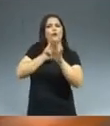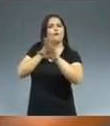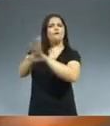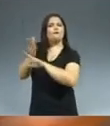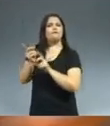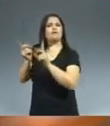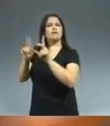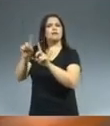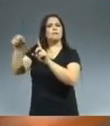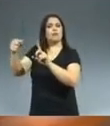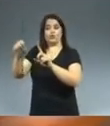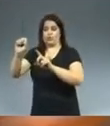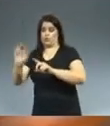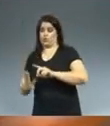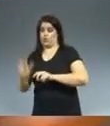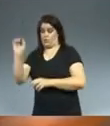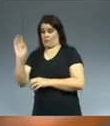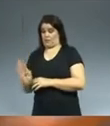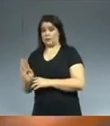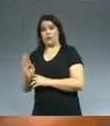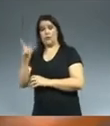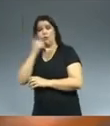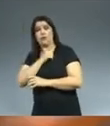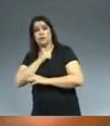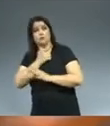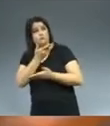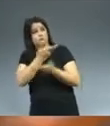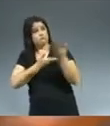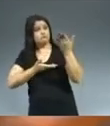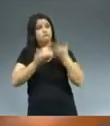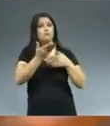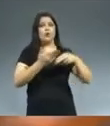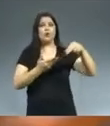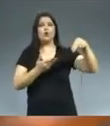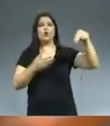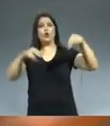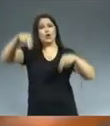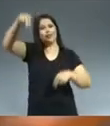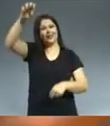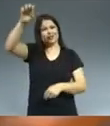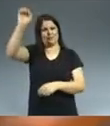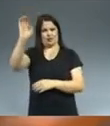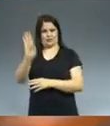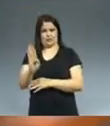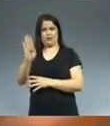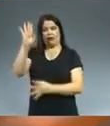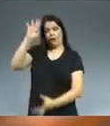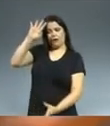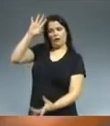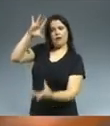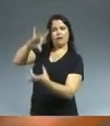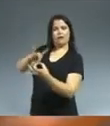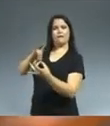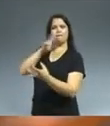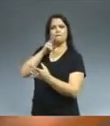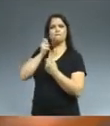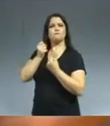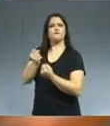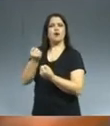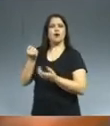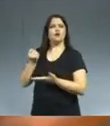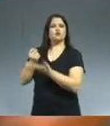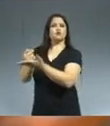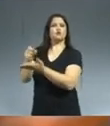das cooperativas do Sul do Brasil a praça cooperativas um primeiro momento do nordeste brasileiro nas grandes fortalecer esse